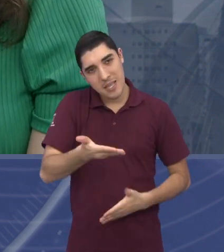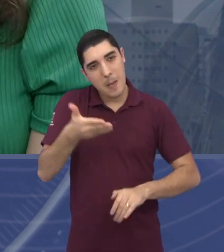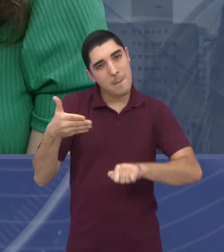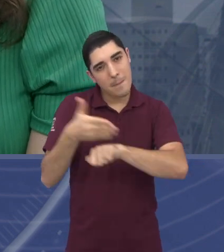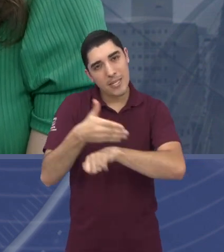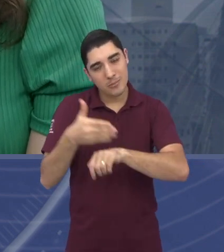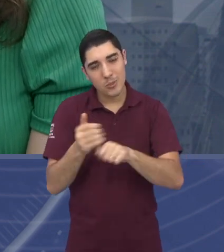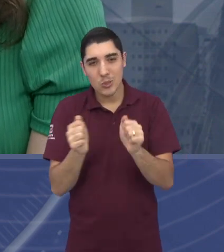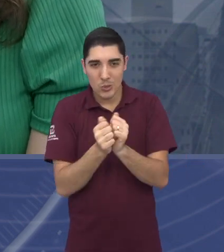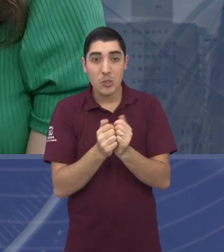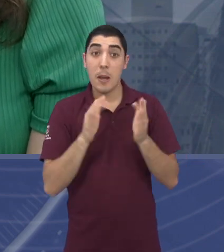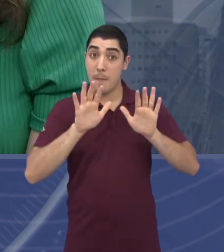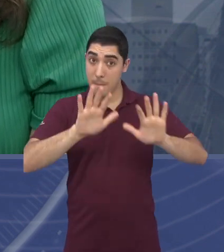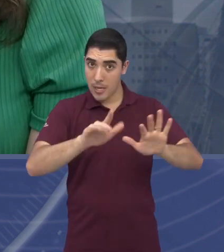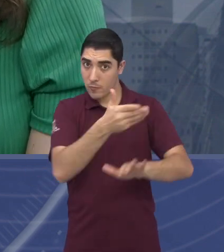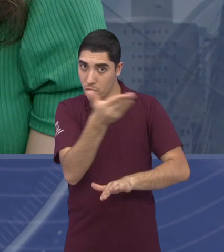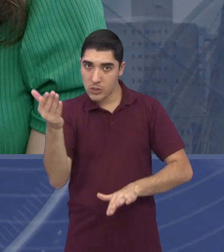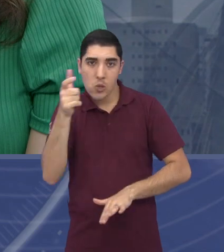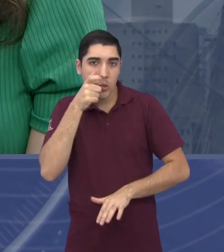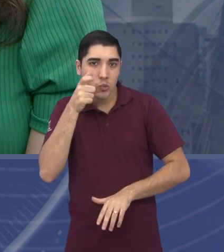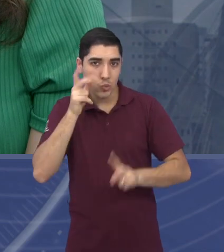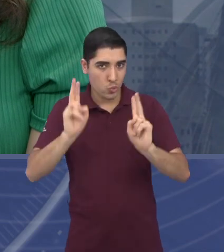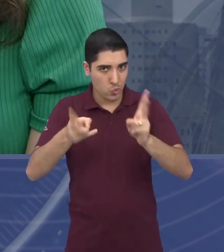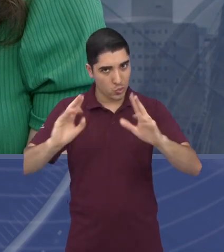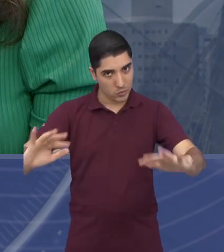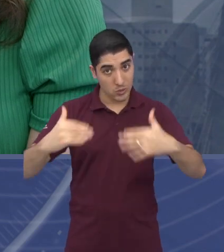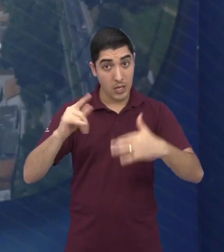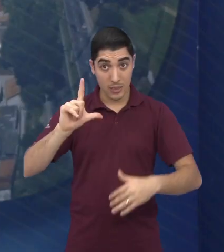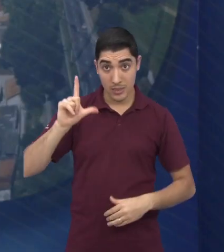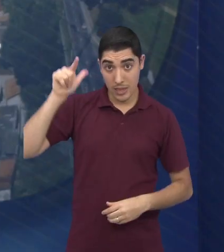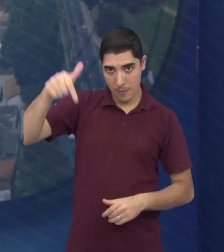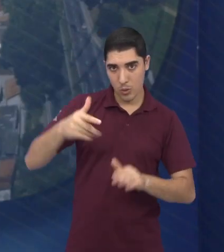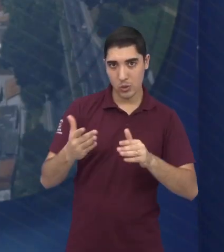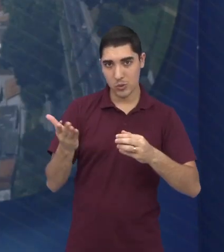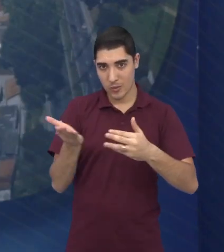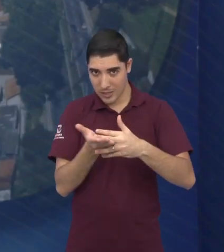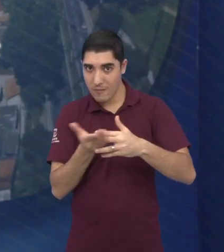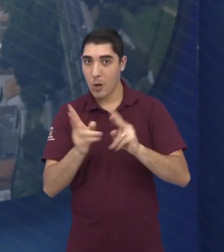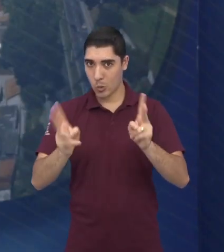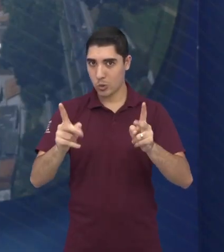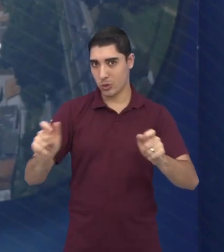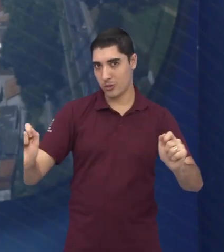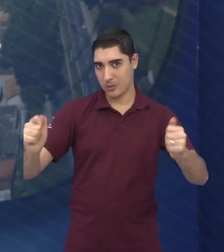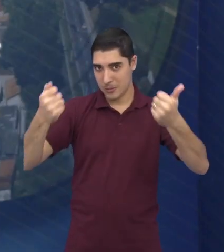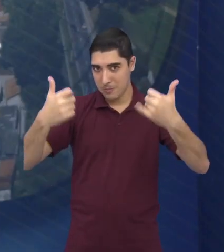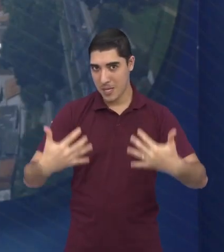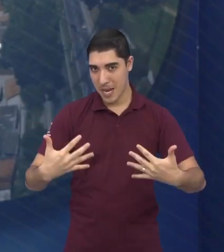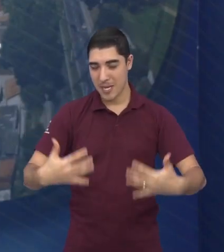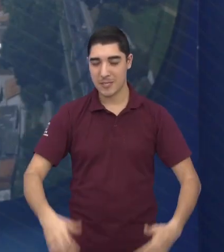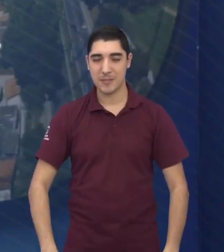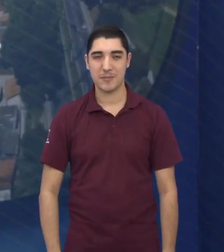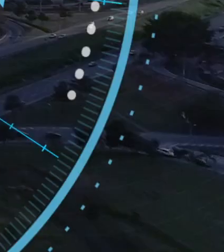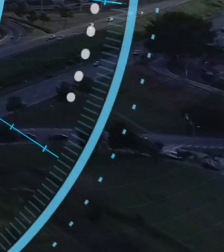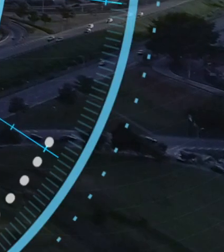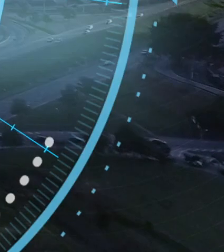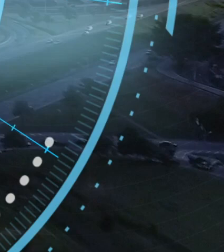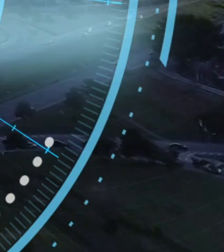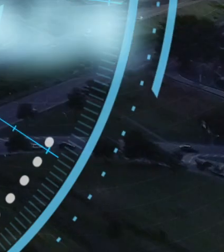pela participação aqui com a gente, mas fiquem por aí porque no próximo bloco tem mais Diálogos da Cidade.